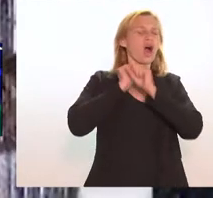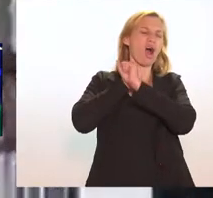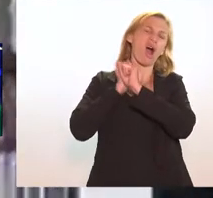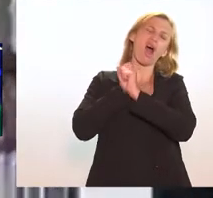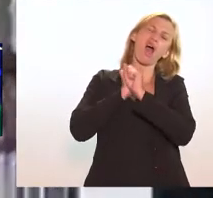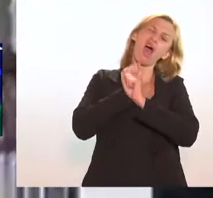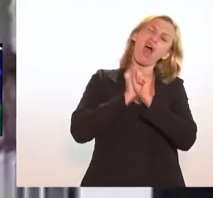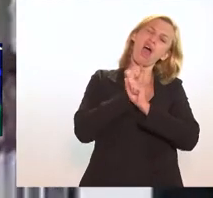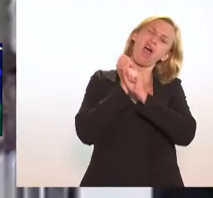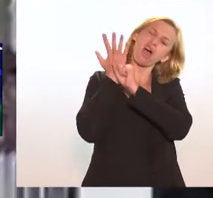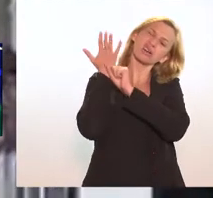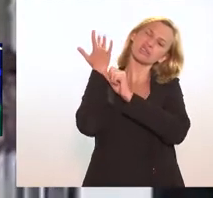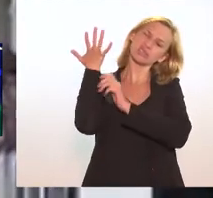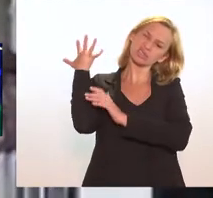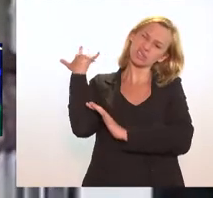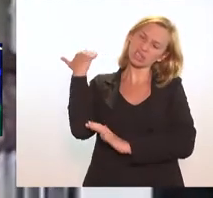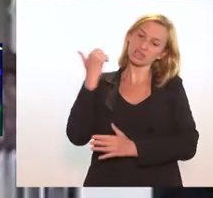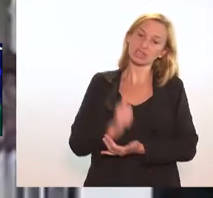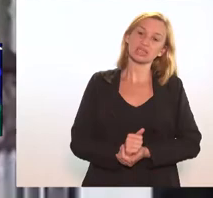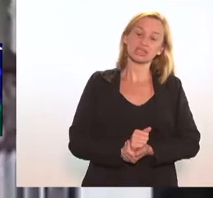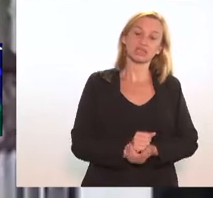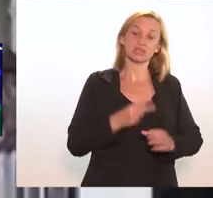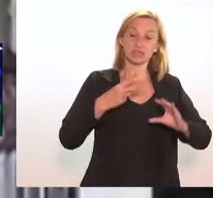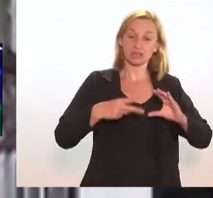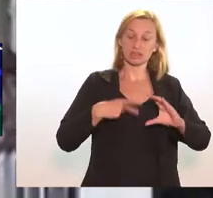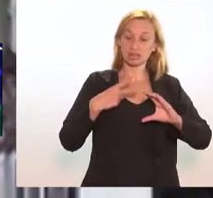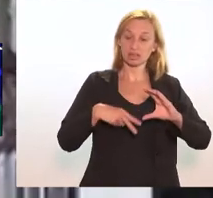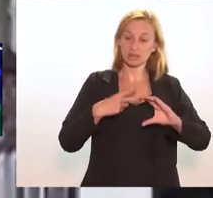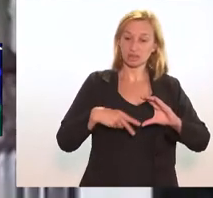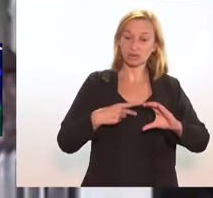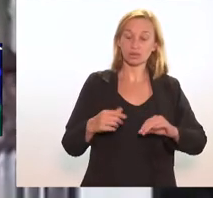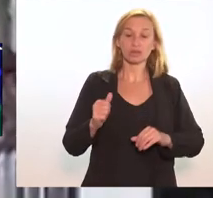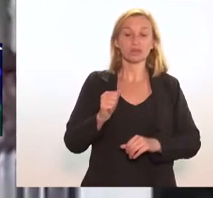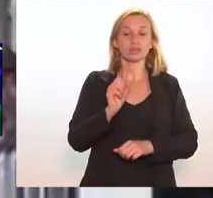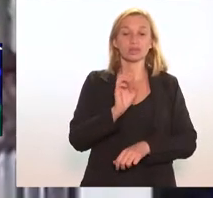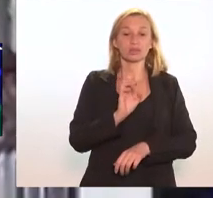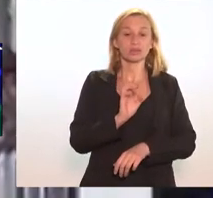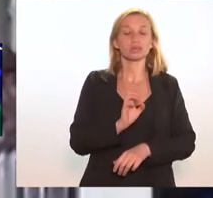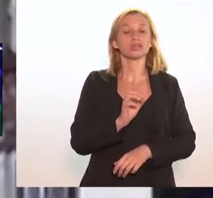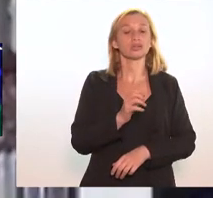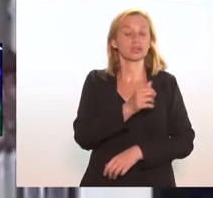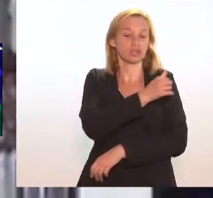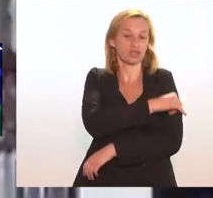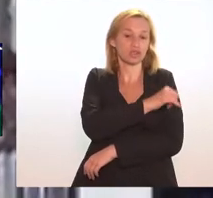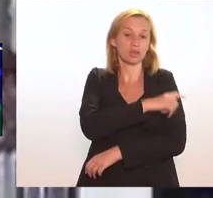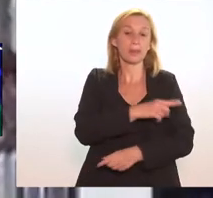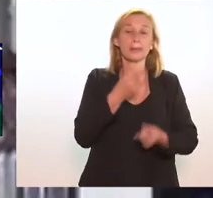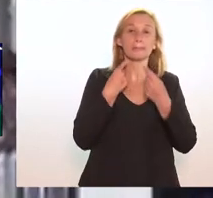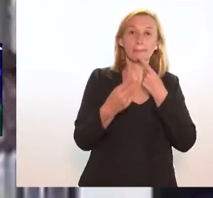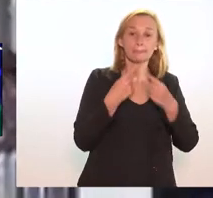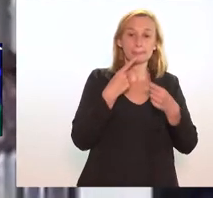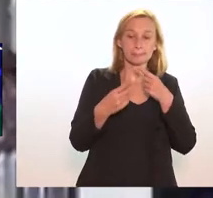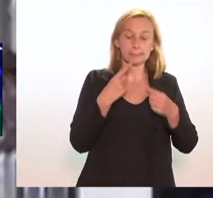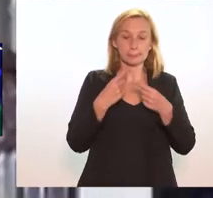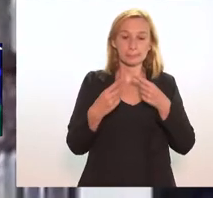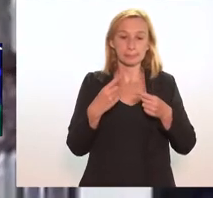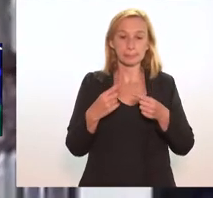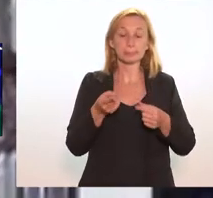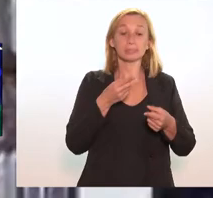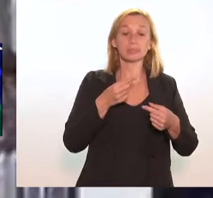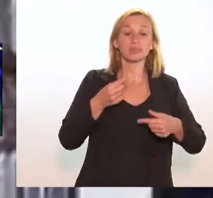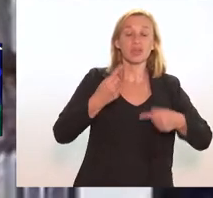atrás, mandato na Câmara Municipal do Rio de Janeiro, discutindo a política urbana, eu já